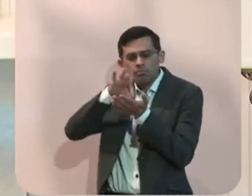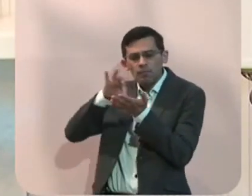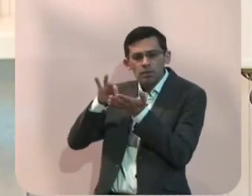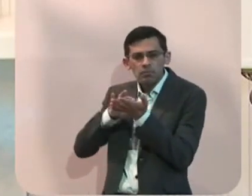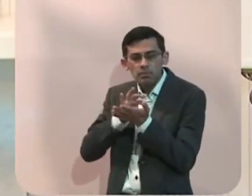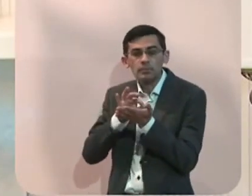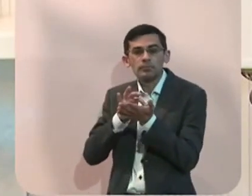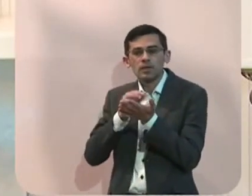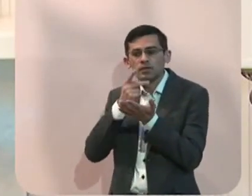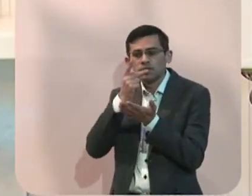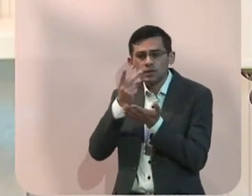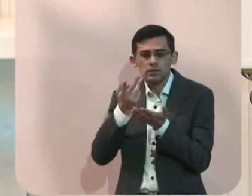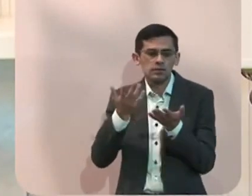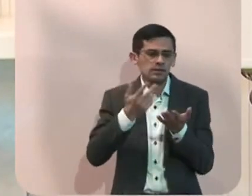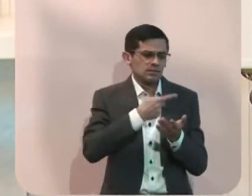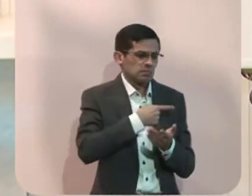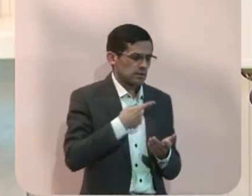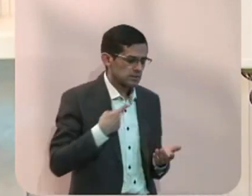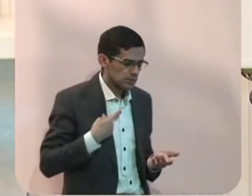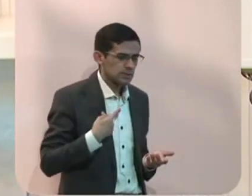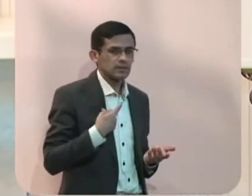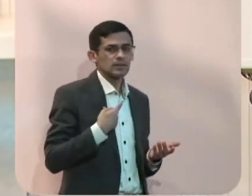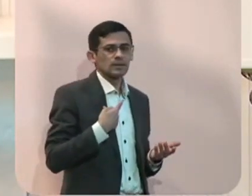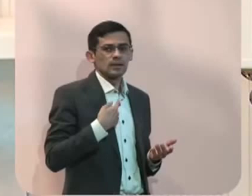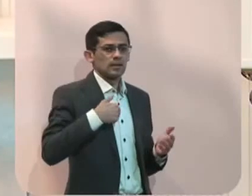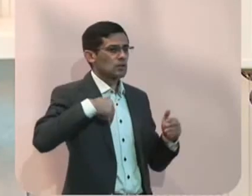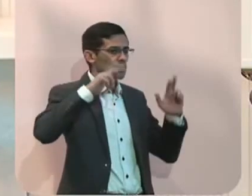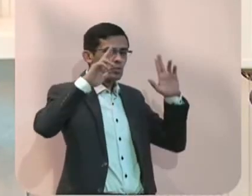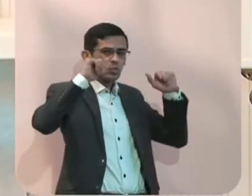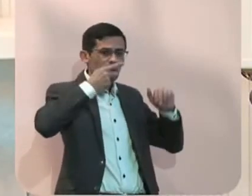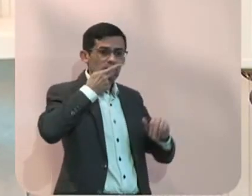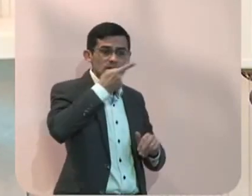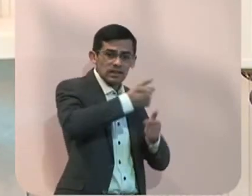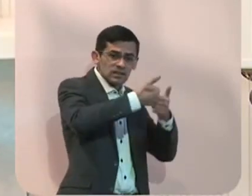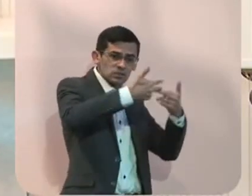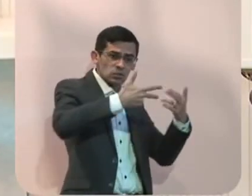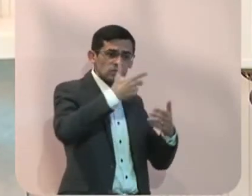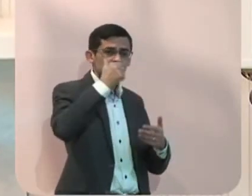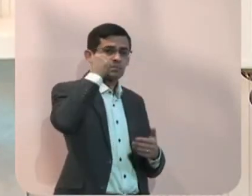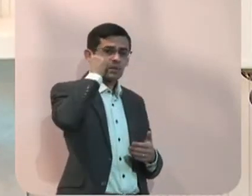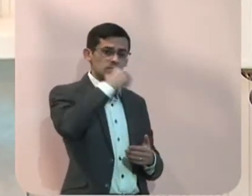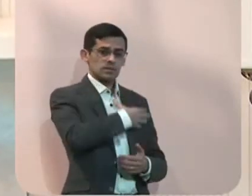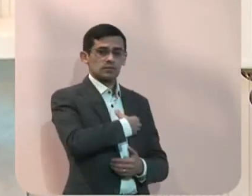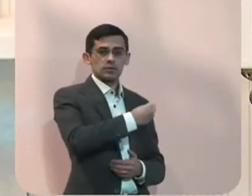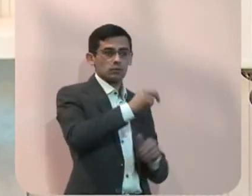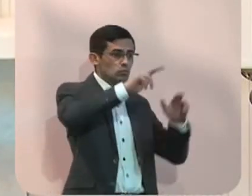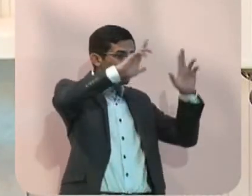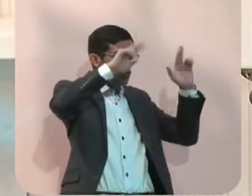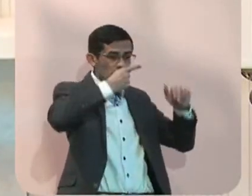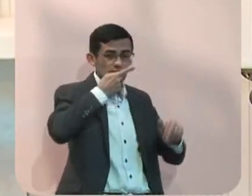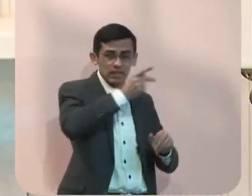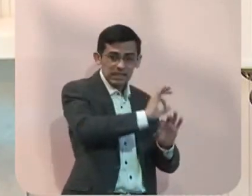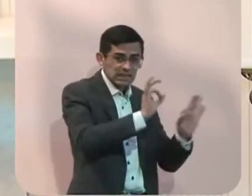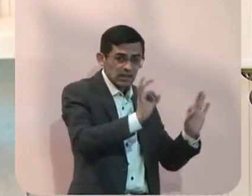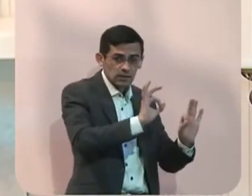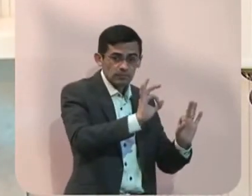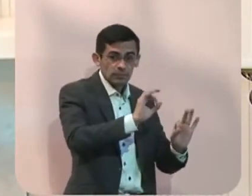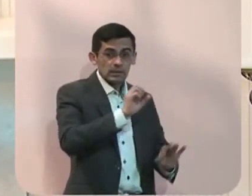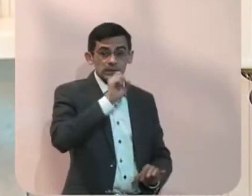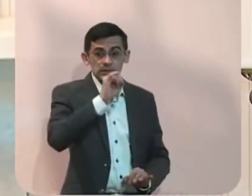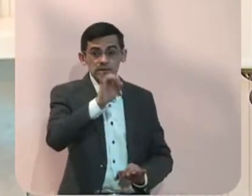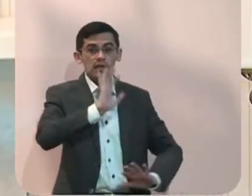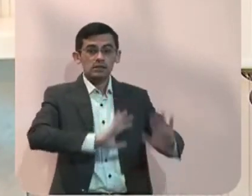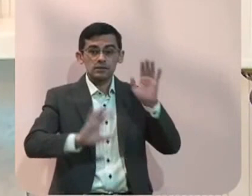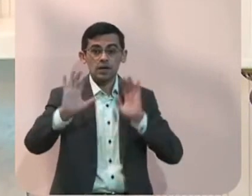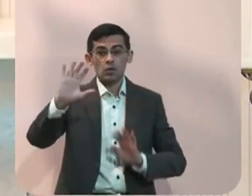lágrimas e dizendo assim, pastor, eu nunca falei essas coisas para minha filha. Olha, se isso